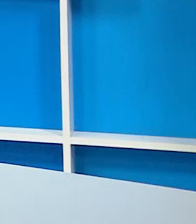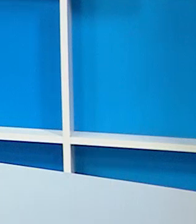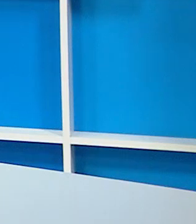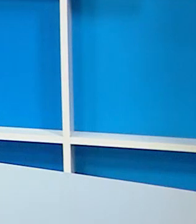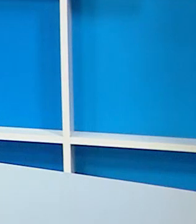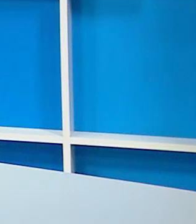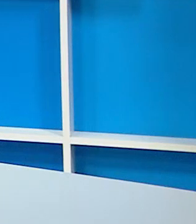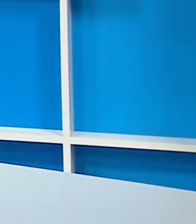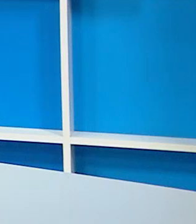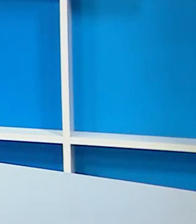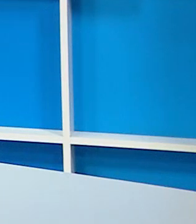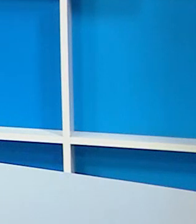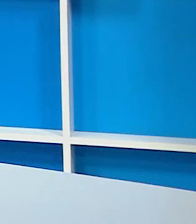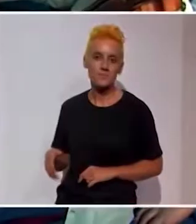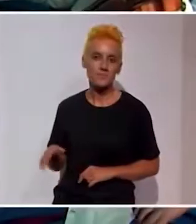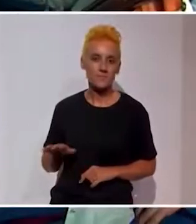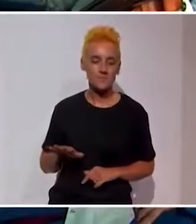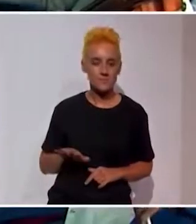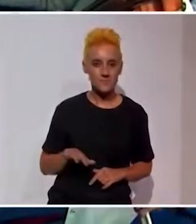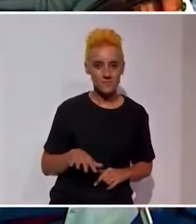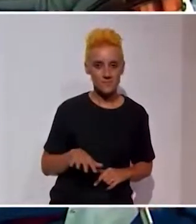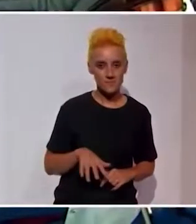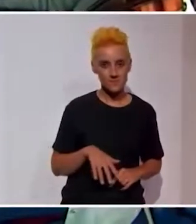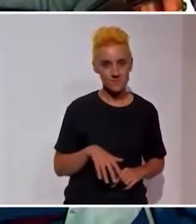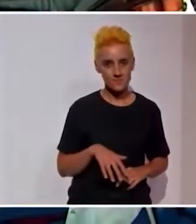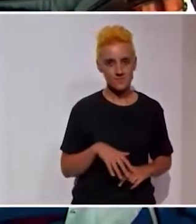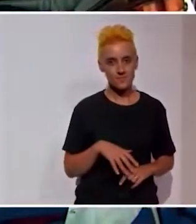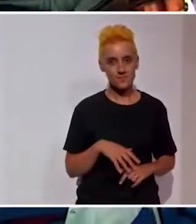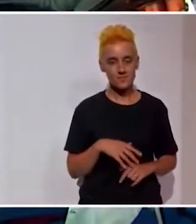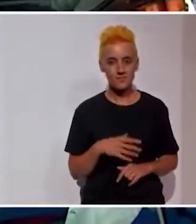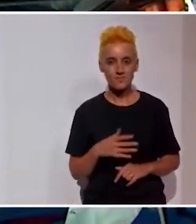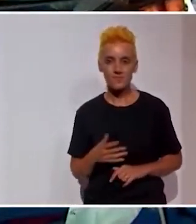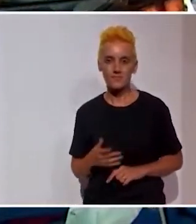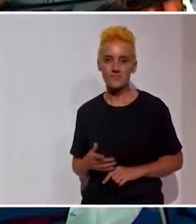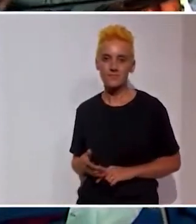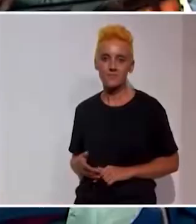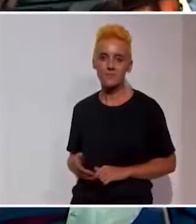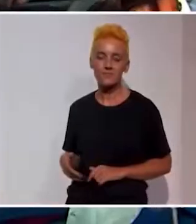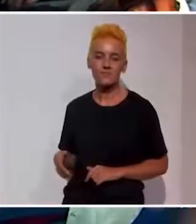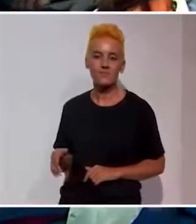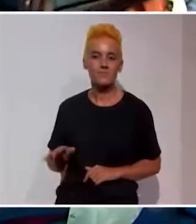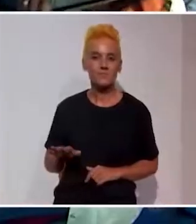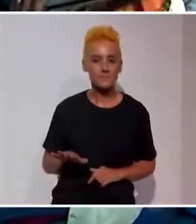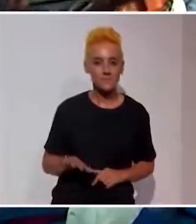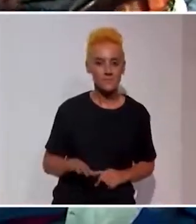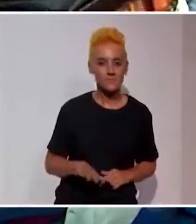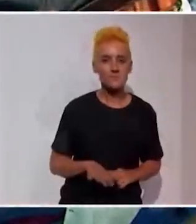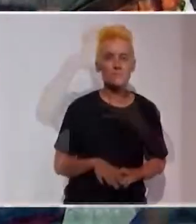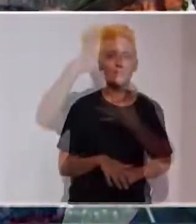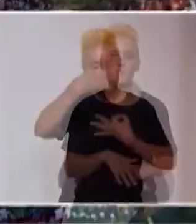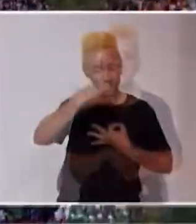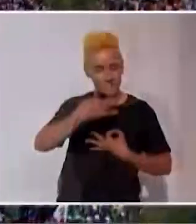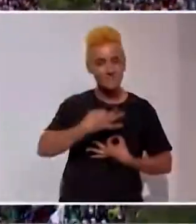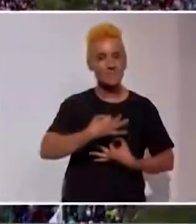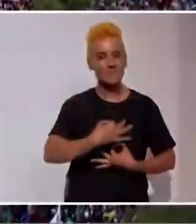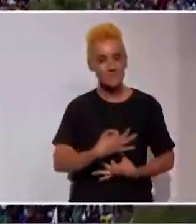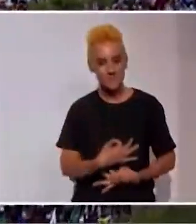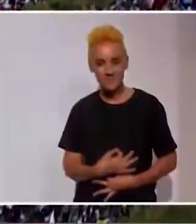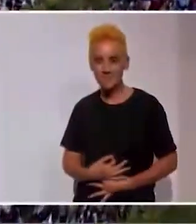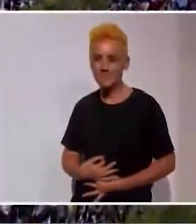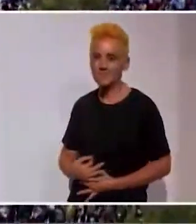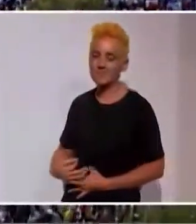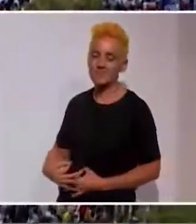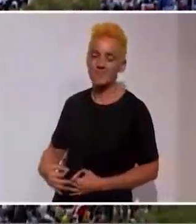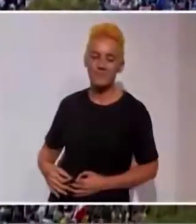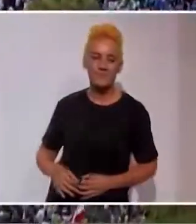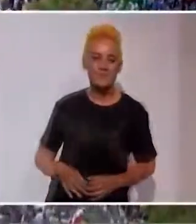Lisboa Dom Manuel Clemente alegreteoro Jerusalém vós todos os que é a mais com este